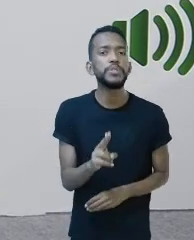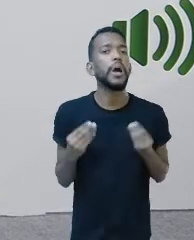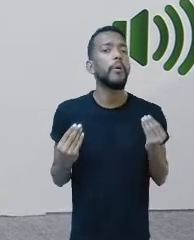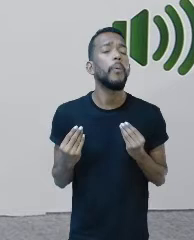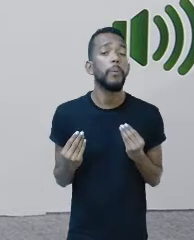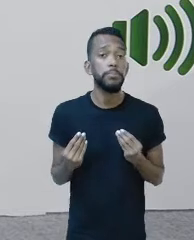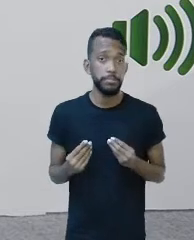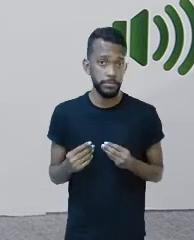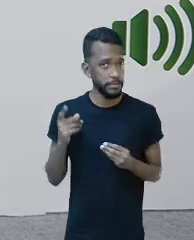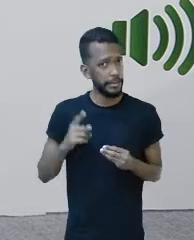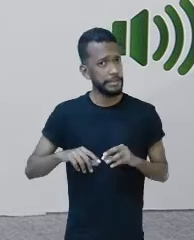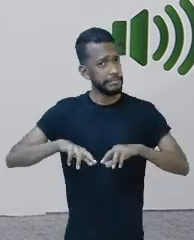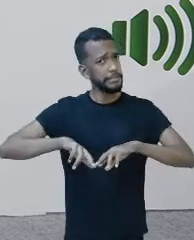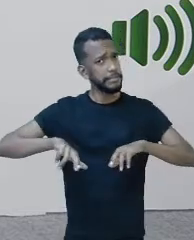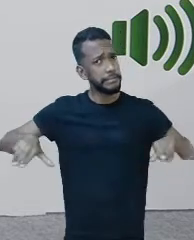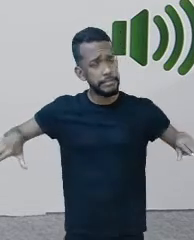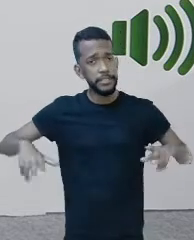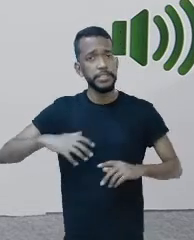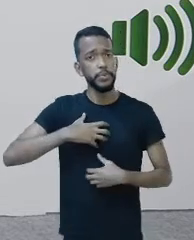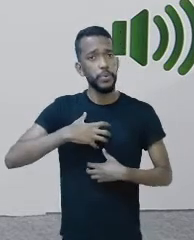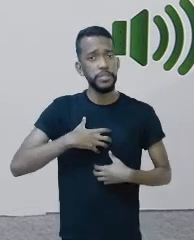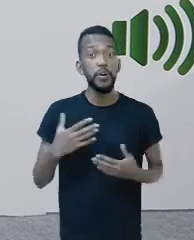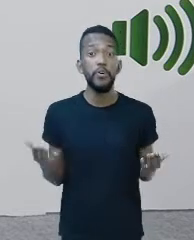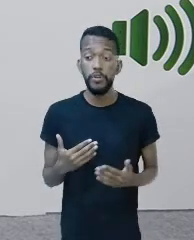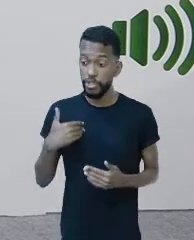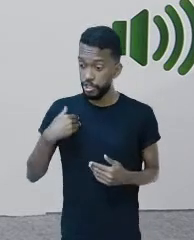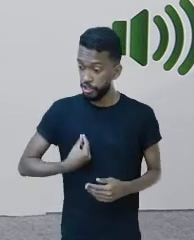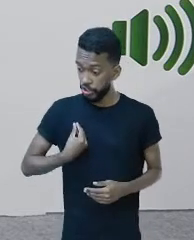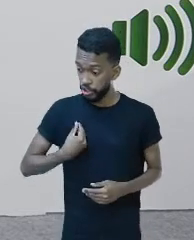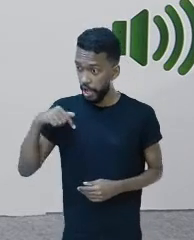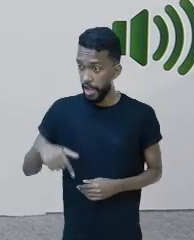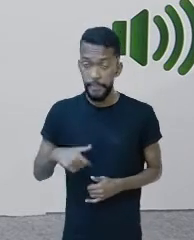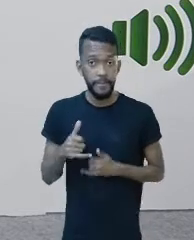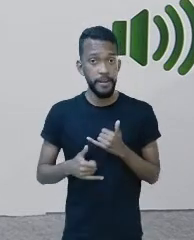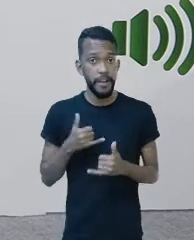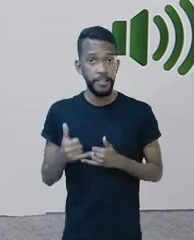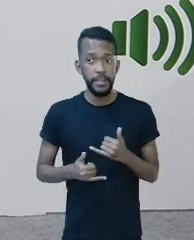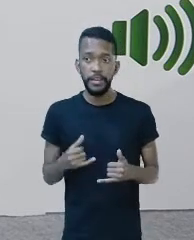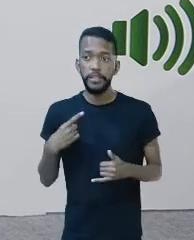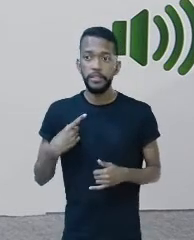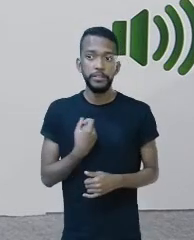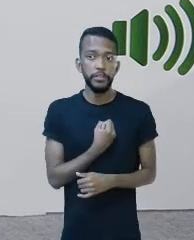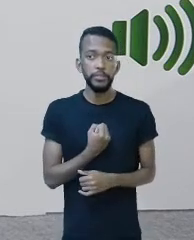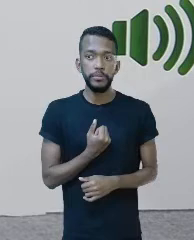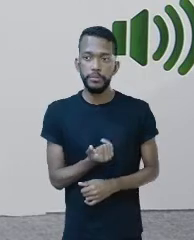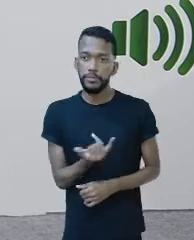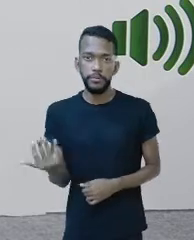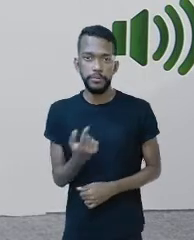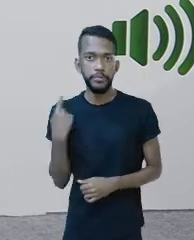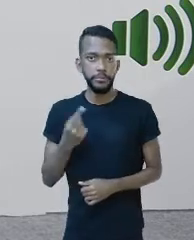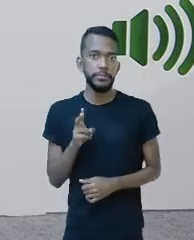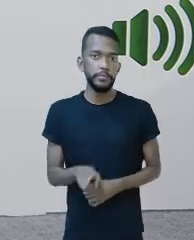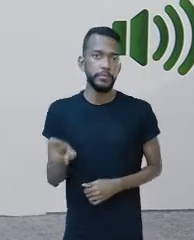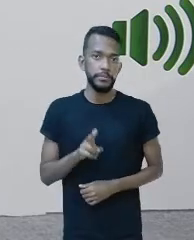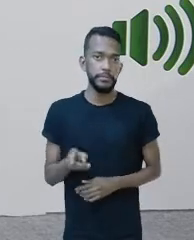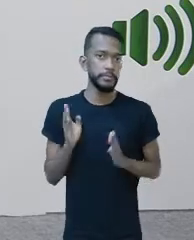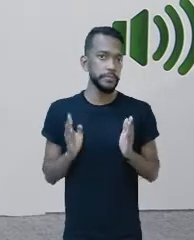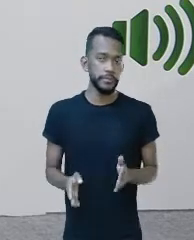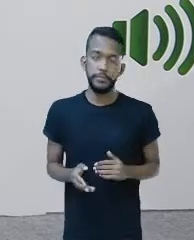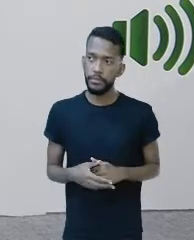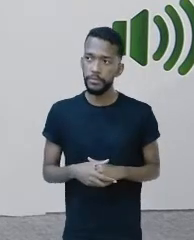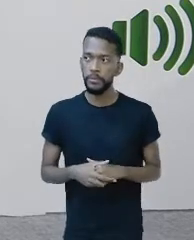várias situações. Hoje, aqui na brincadeira, vocês viram quantos números nós já utilizamos. Então, olha